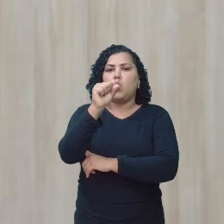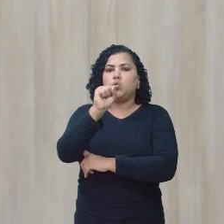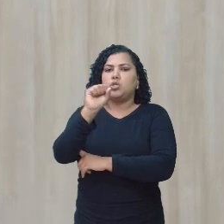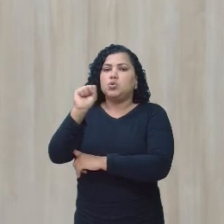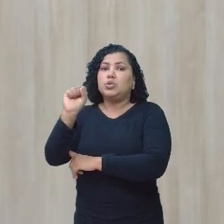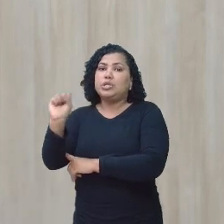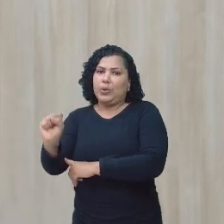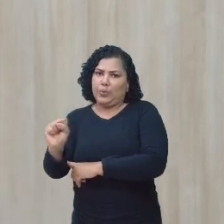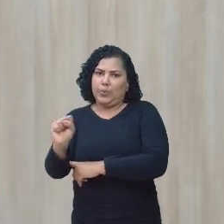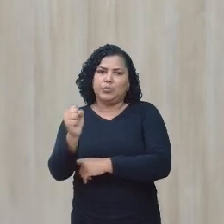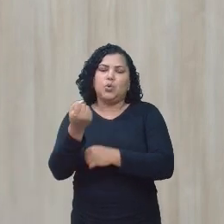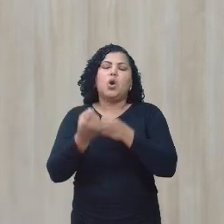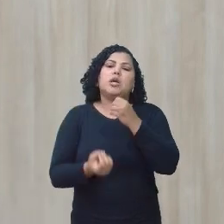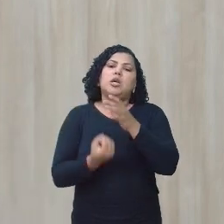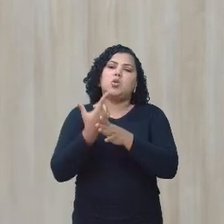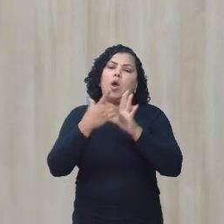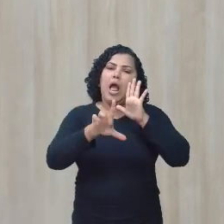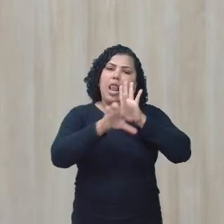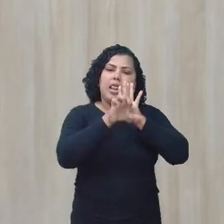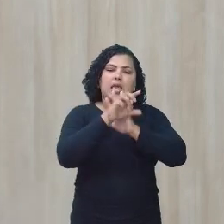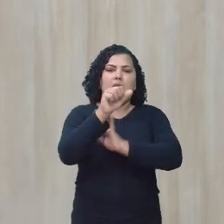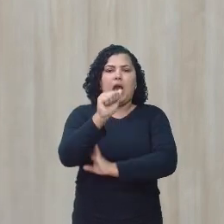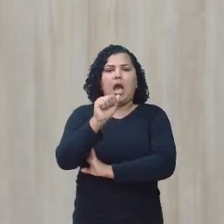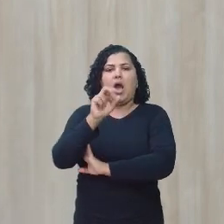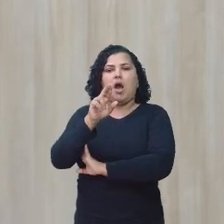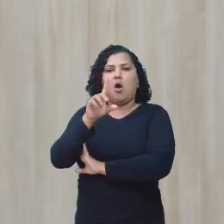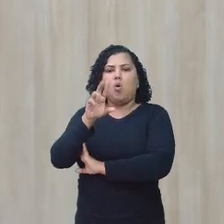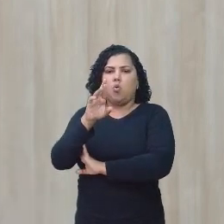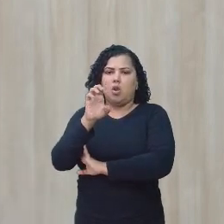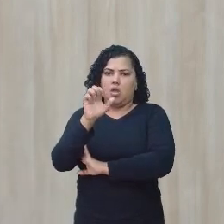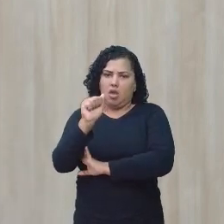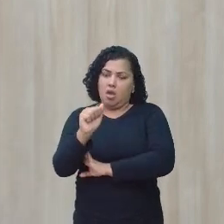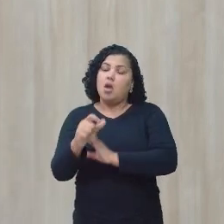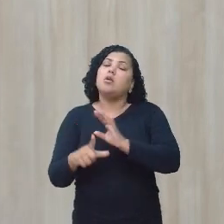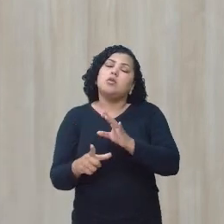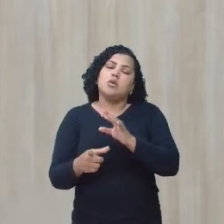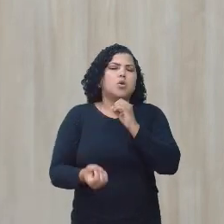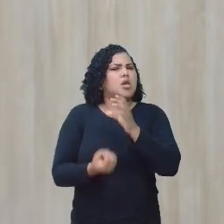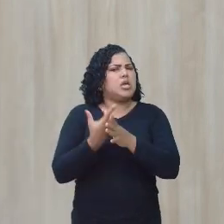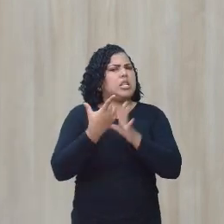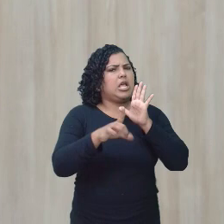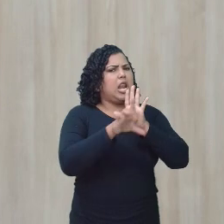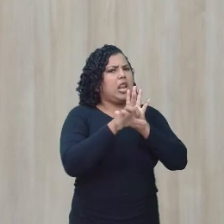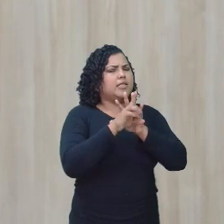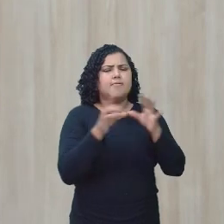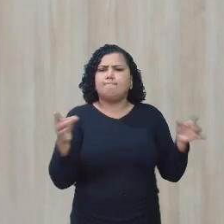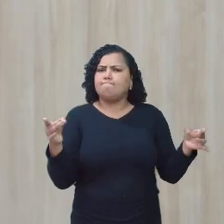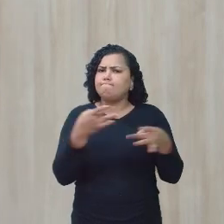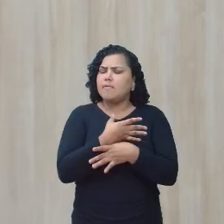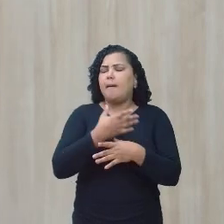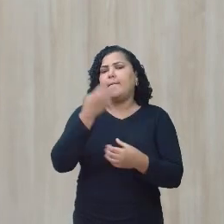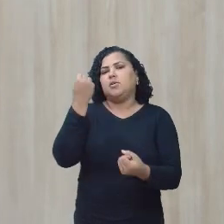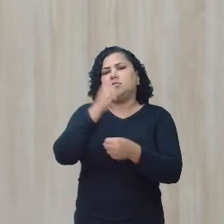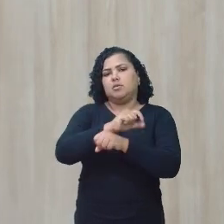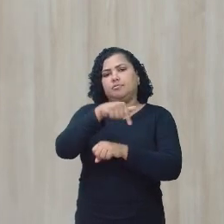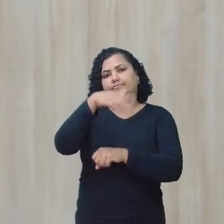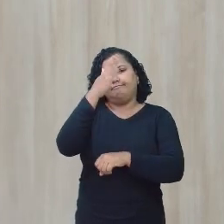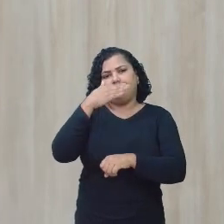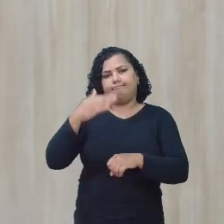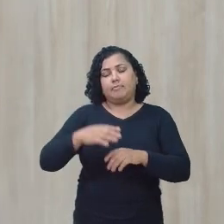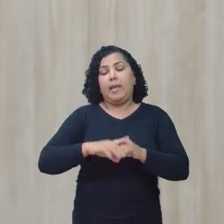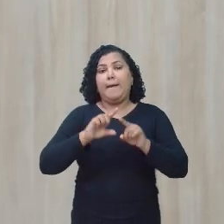1888, né, justamente com a Lei Áurea, legalmente institui ali o fim da escravidão no Brasil, mas desde, né,